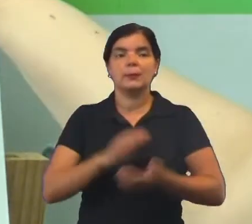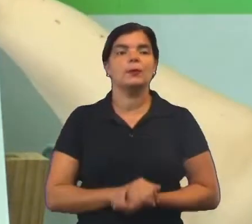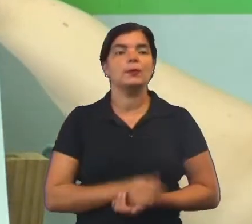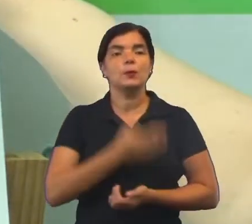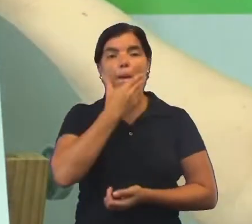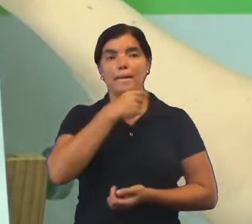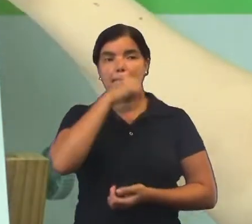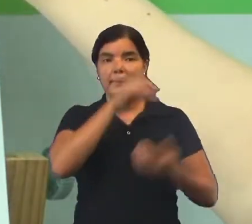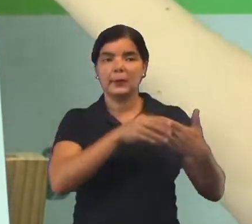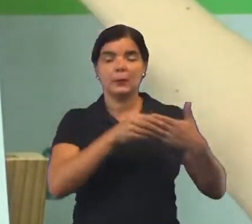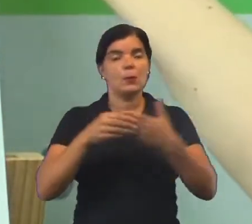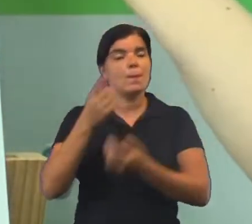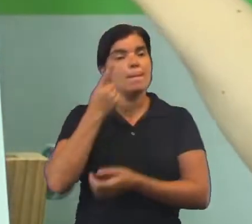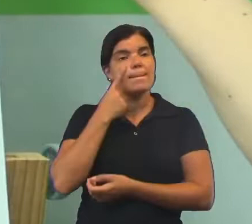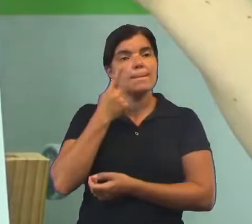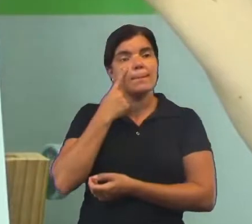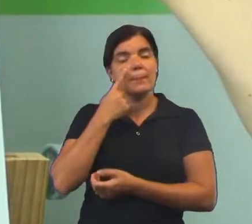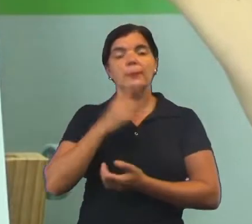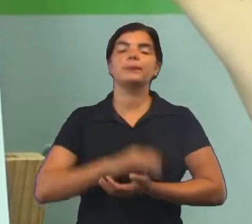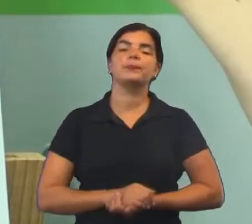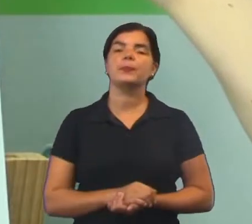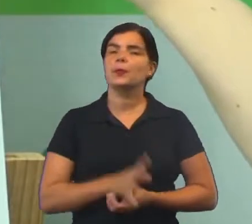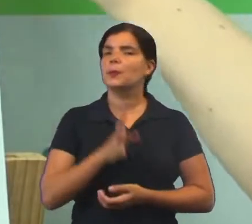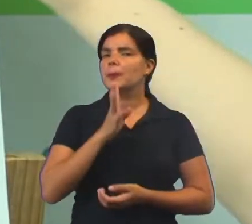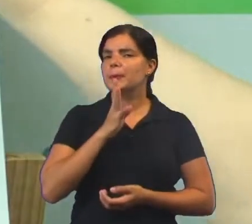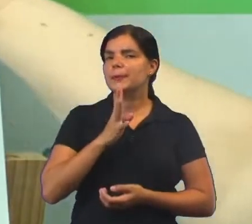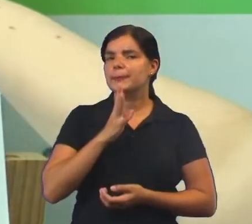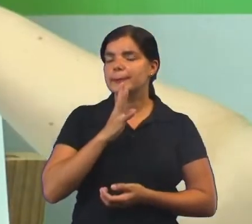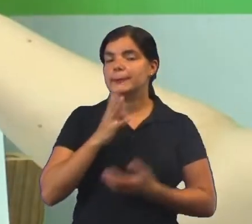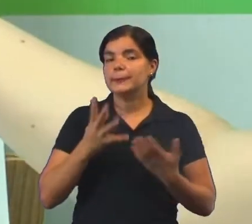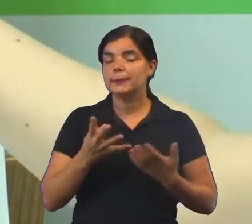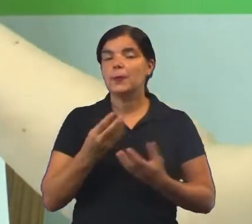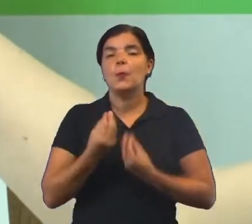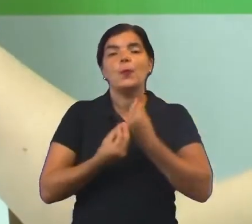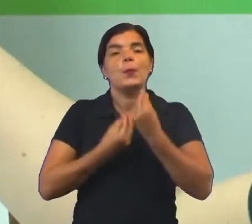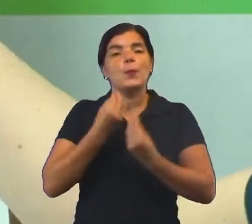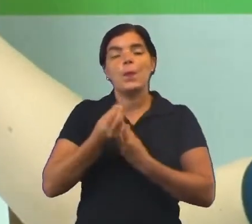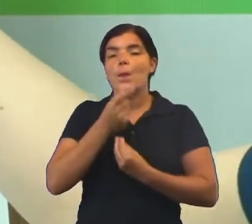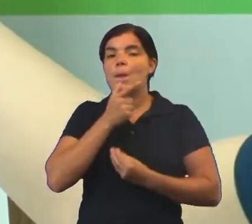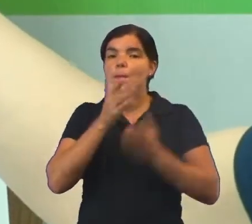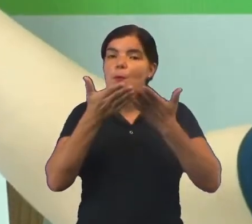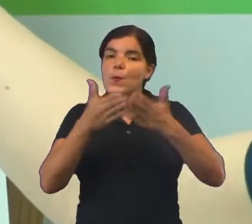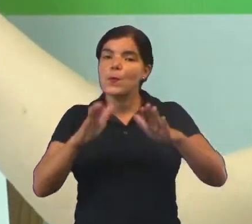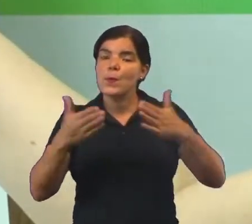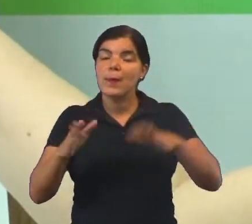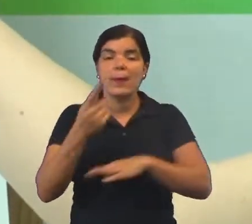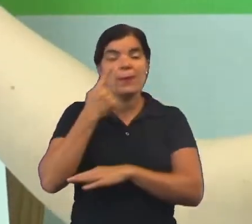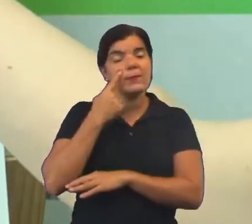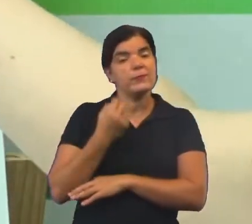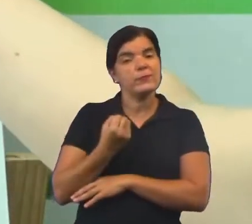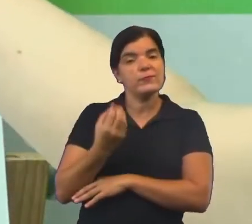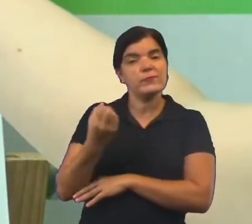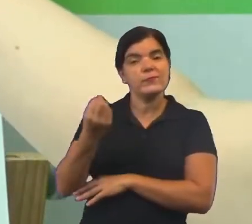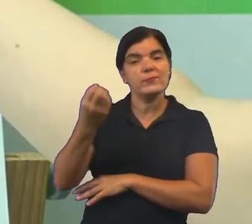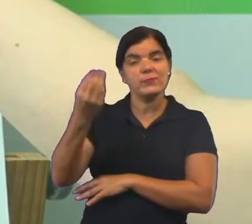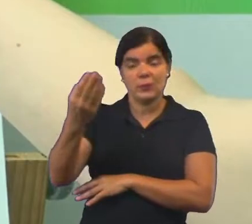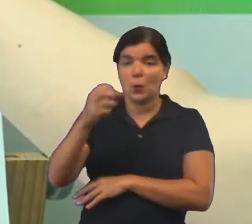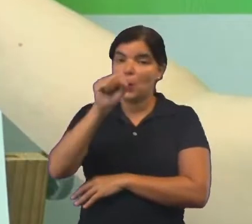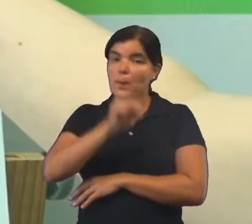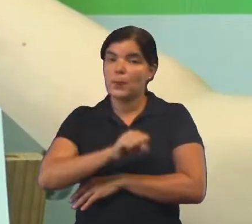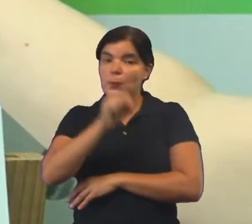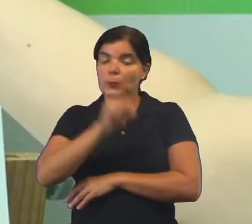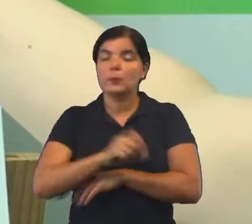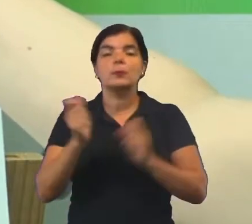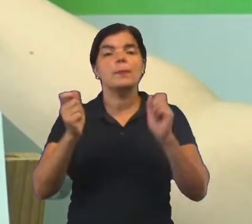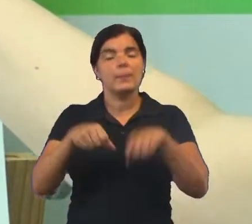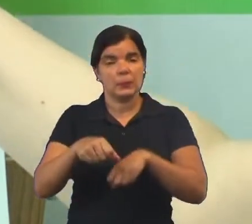o levou para descobrir, né, para conhecer, descobrisse como era o mar. Então, eles viajaram para o sul para que